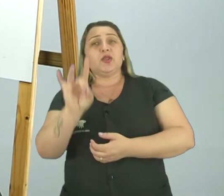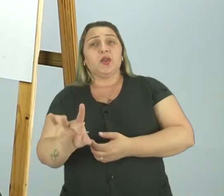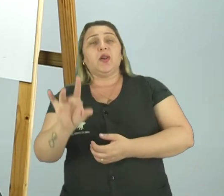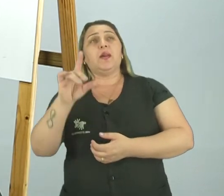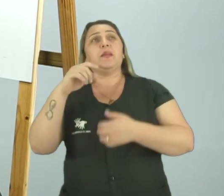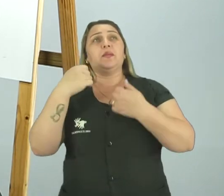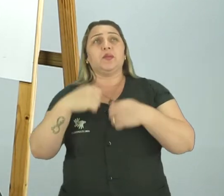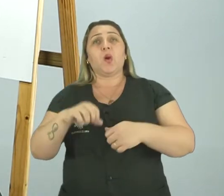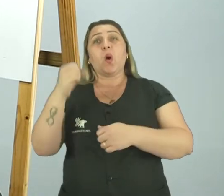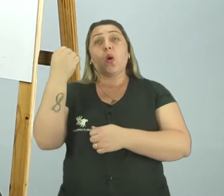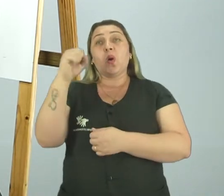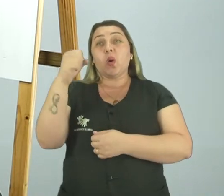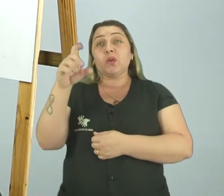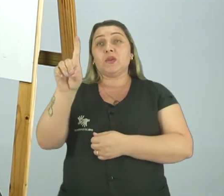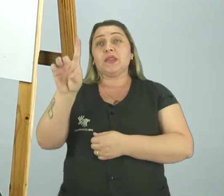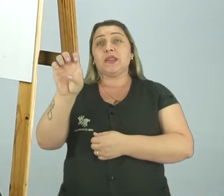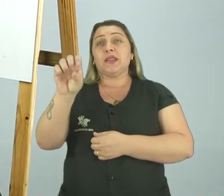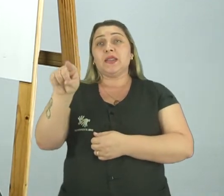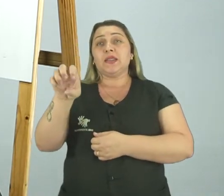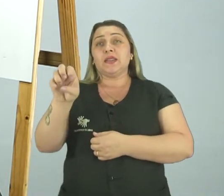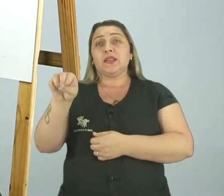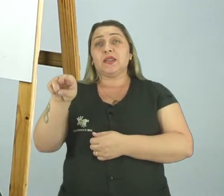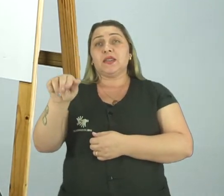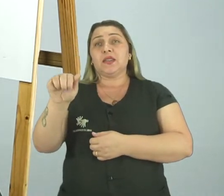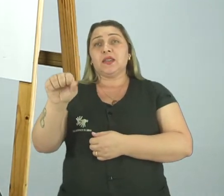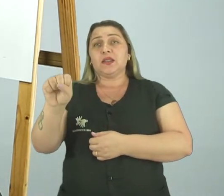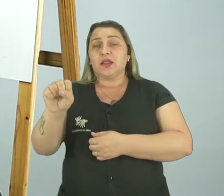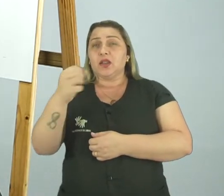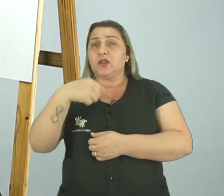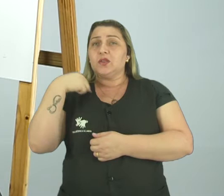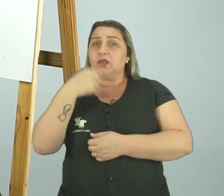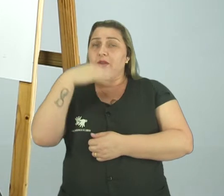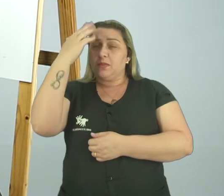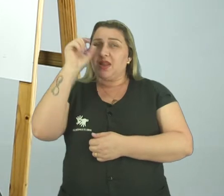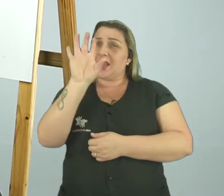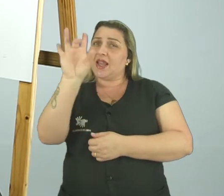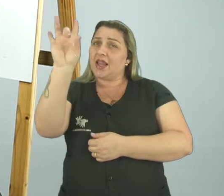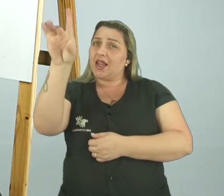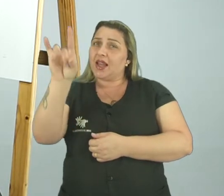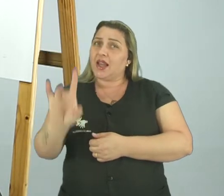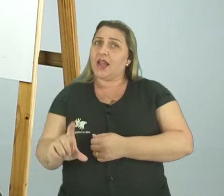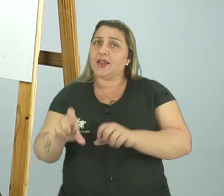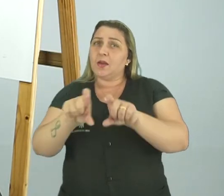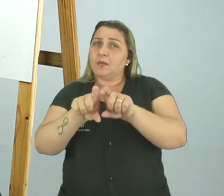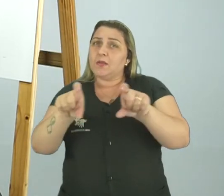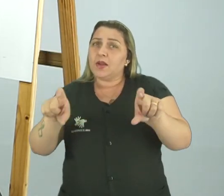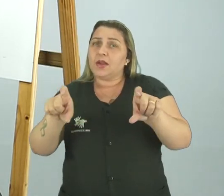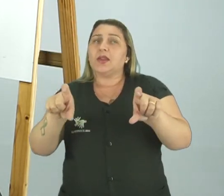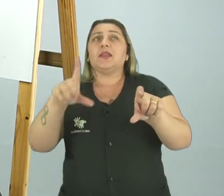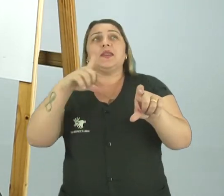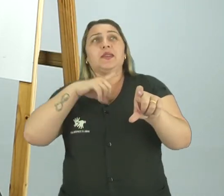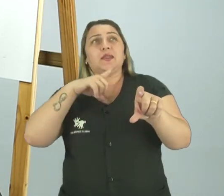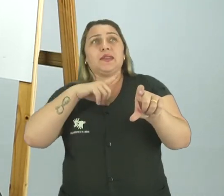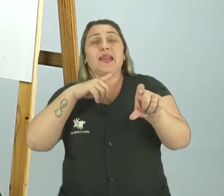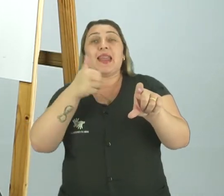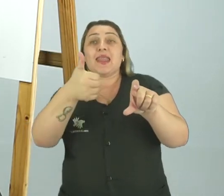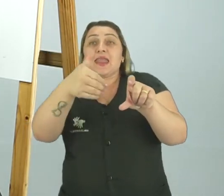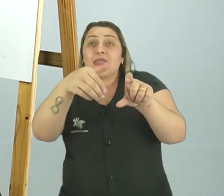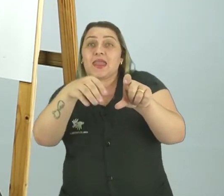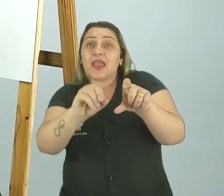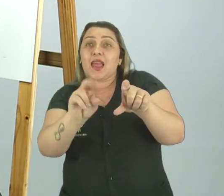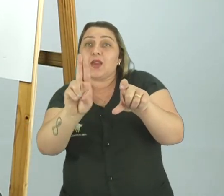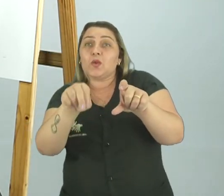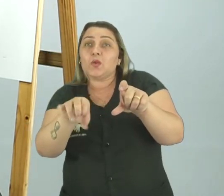eu tenho 8 dezenas. E nós sabemos que cada uma barrinha dessa, ela tem